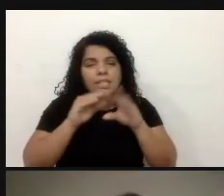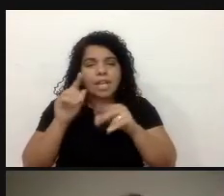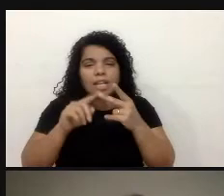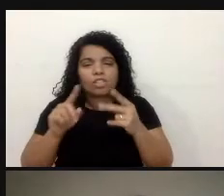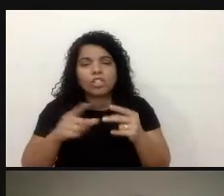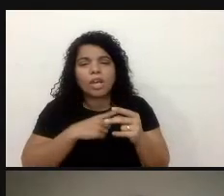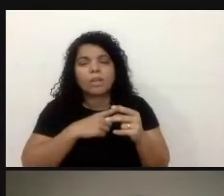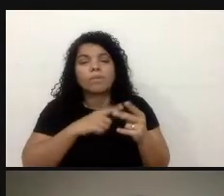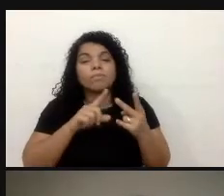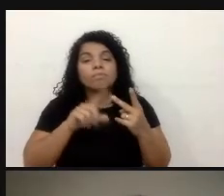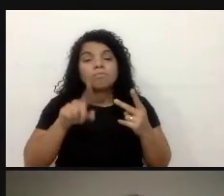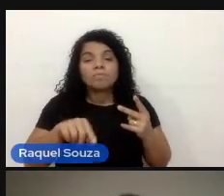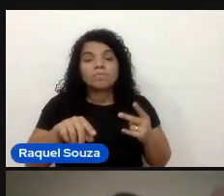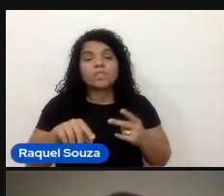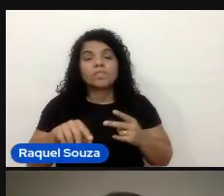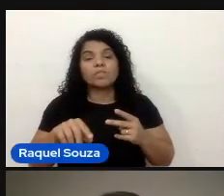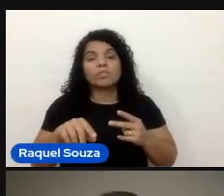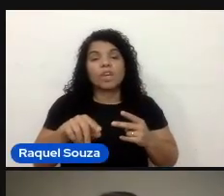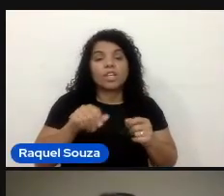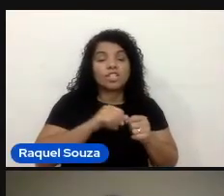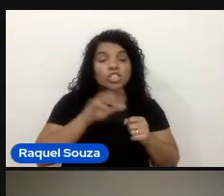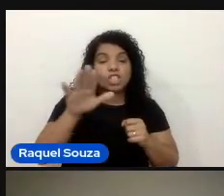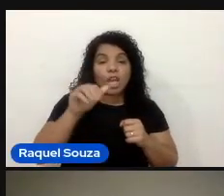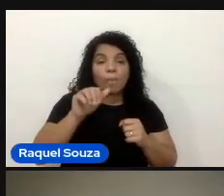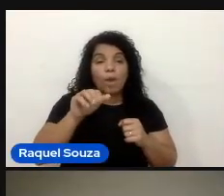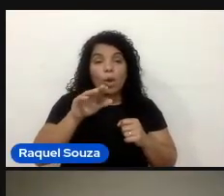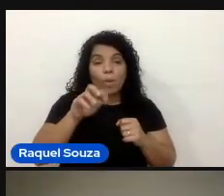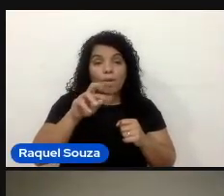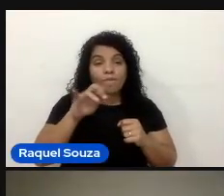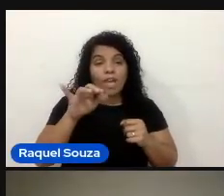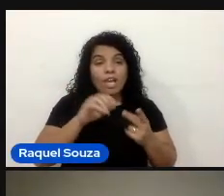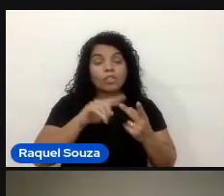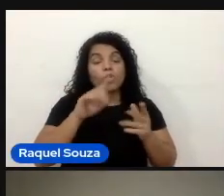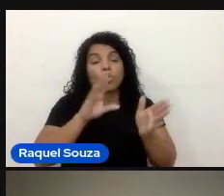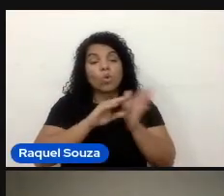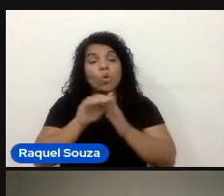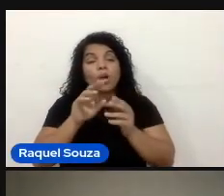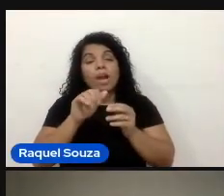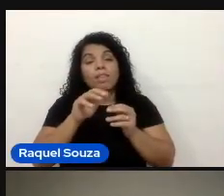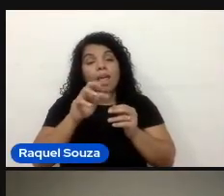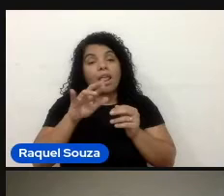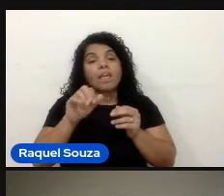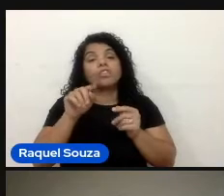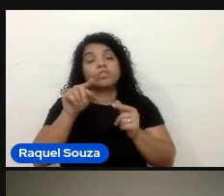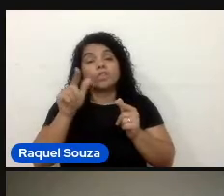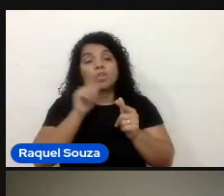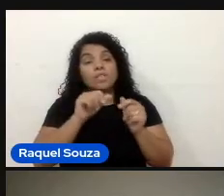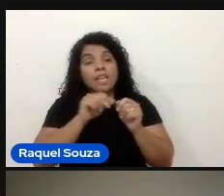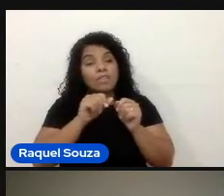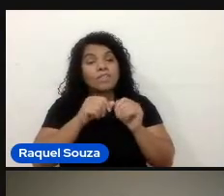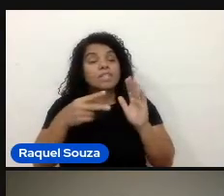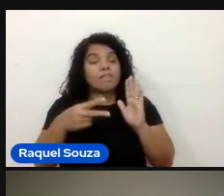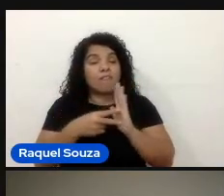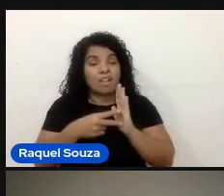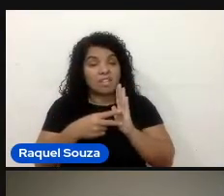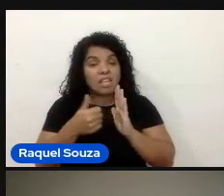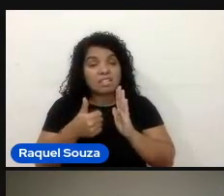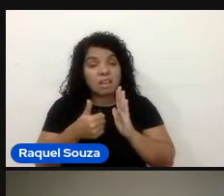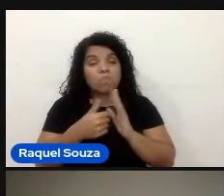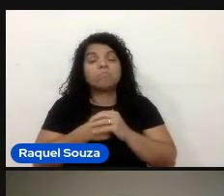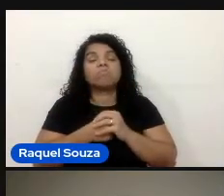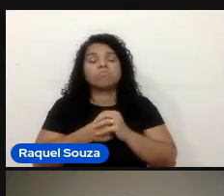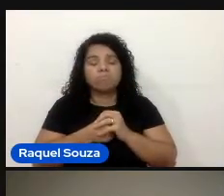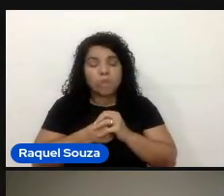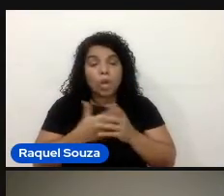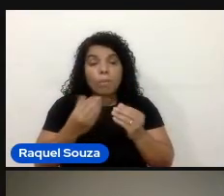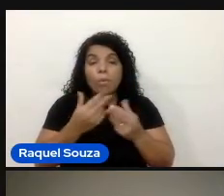vai, chamar no evento do Google Analytics, a gente intercepta esse request, consegue fazer uma validação. Tem muito recurso de